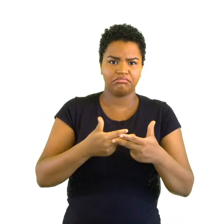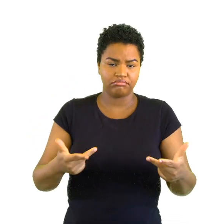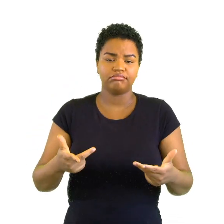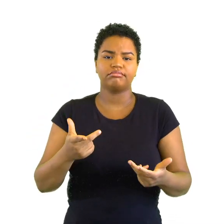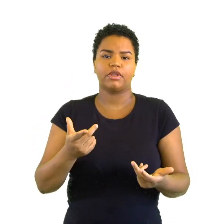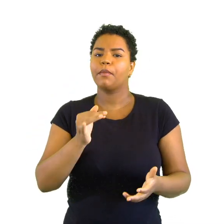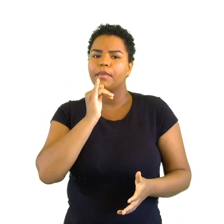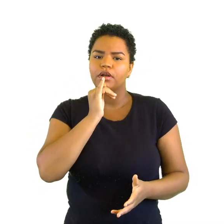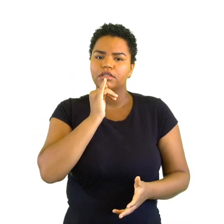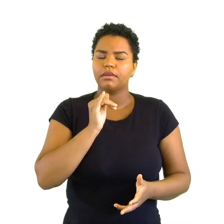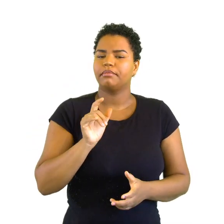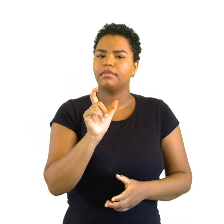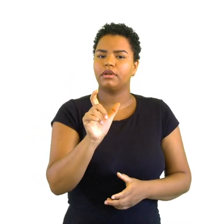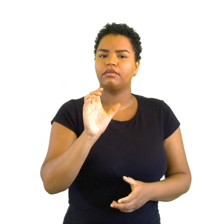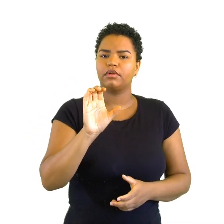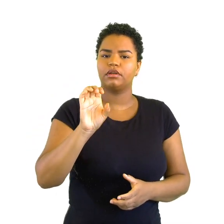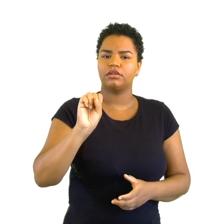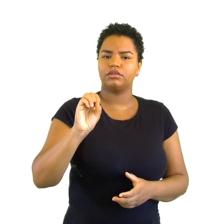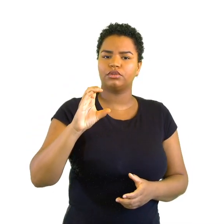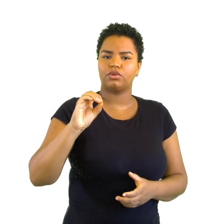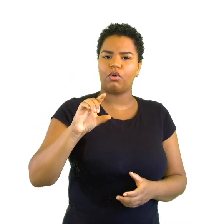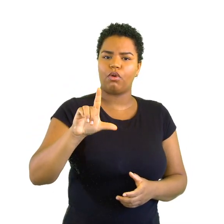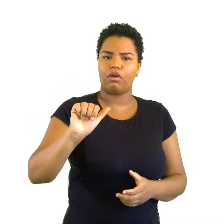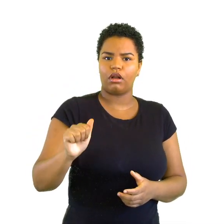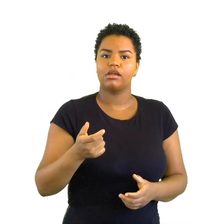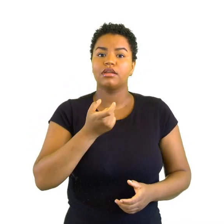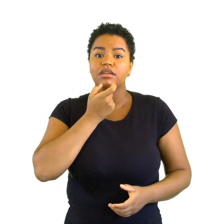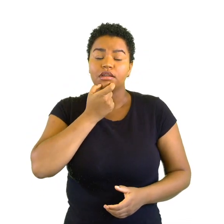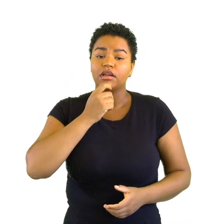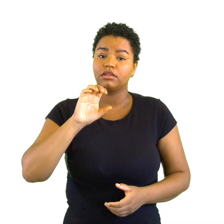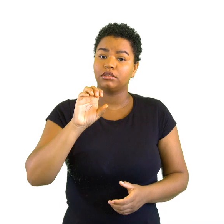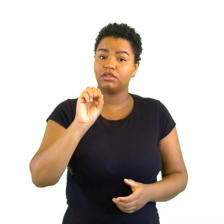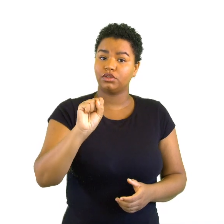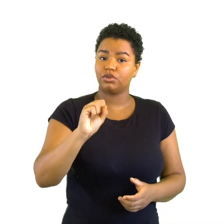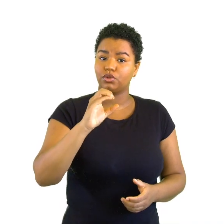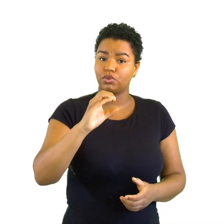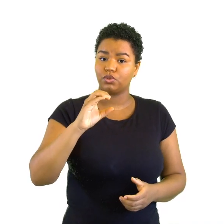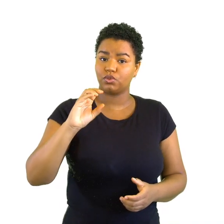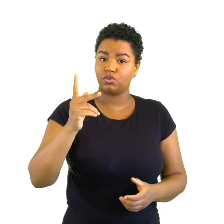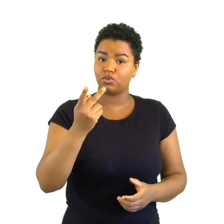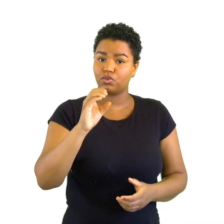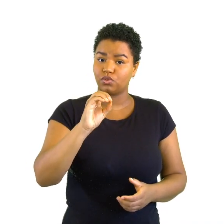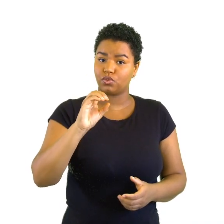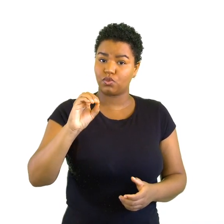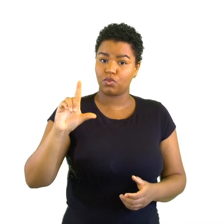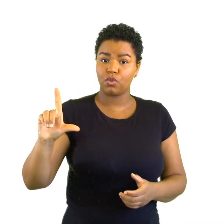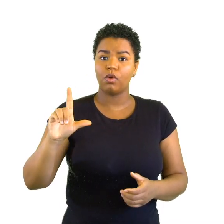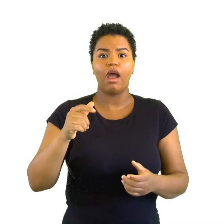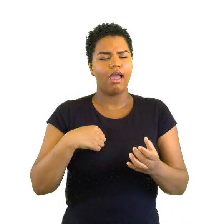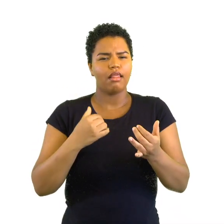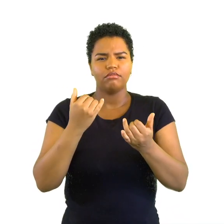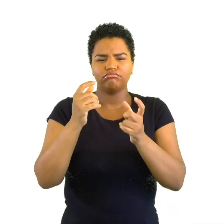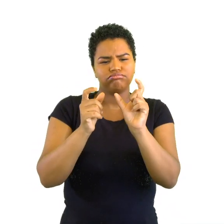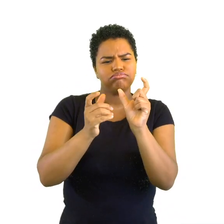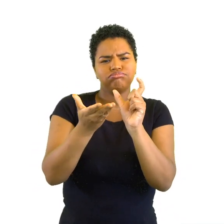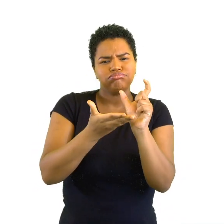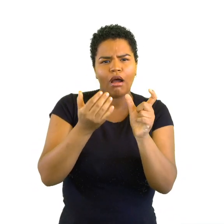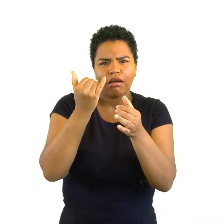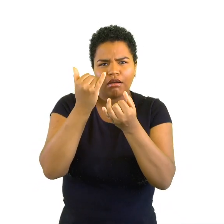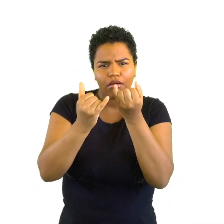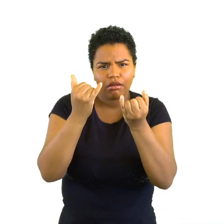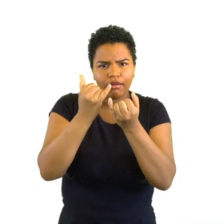escola. Escola, em língua inglesa, school. Então, elas se assemelham. Então, observem aí que ela é uma